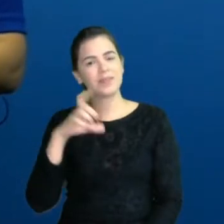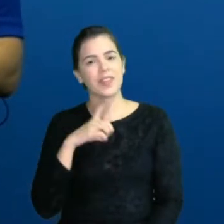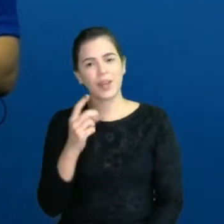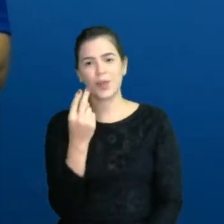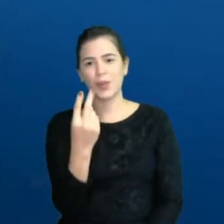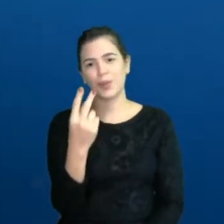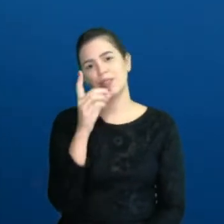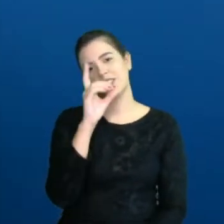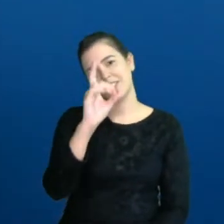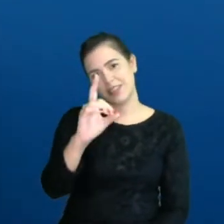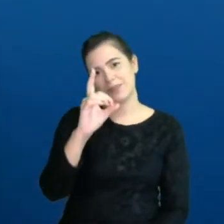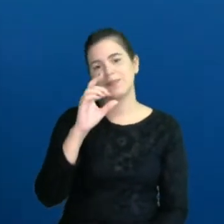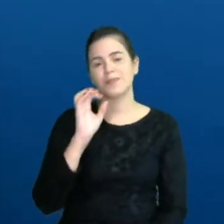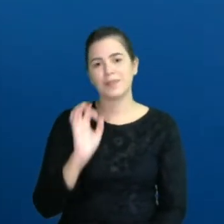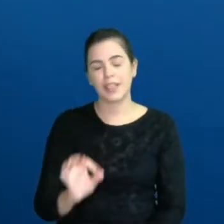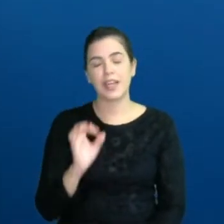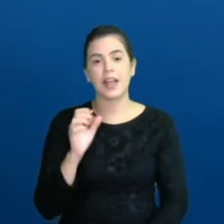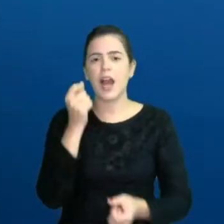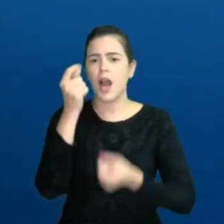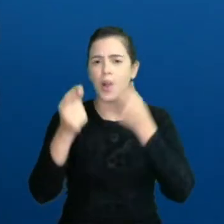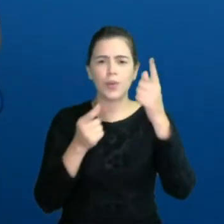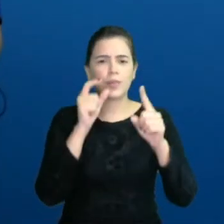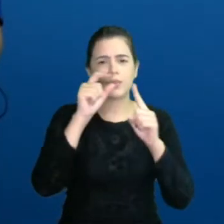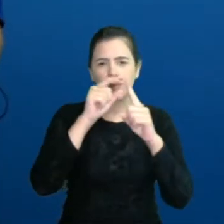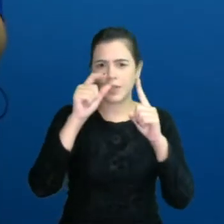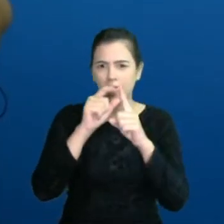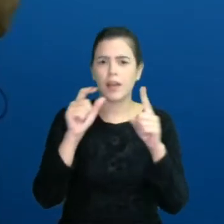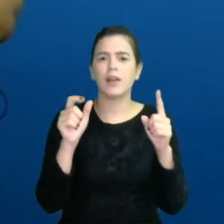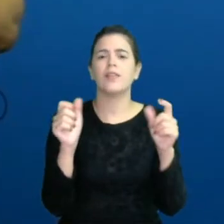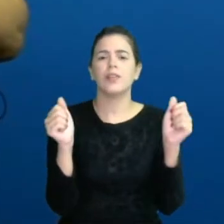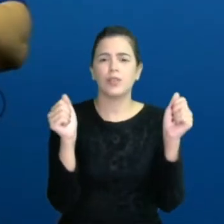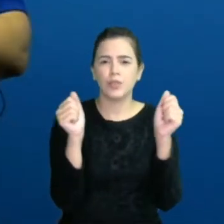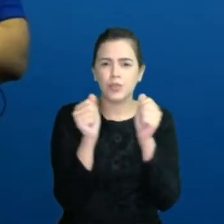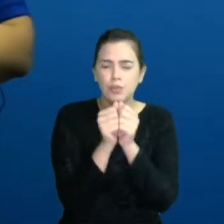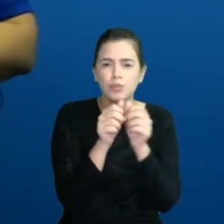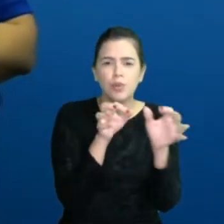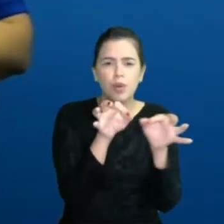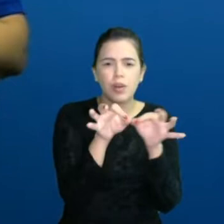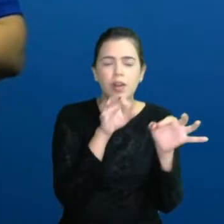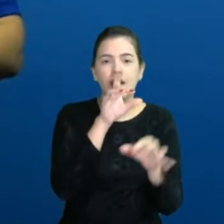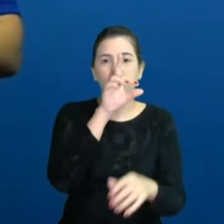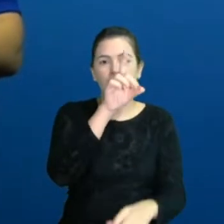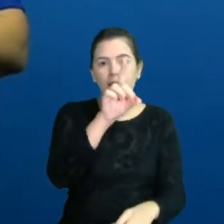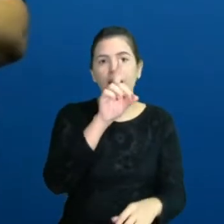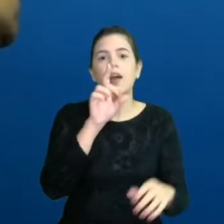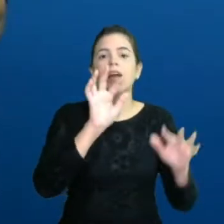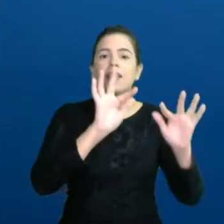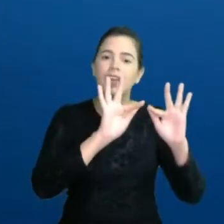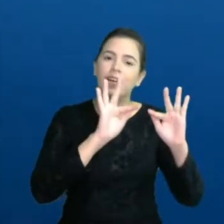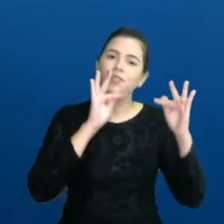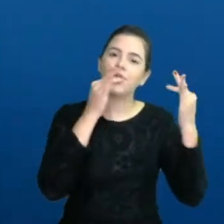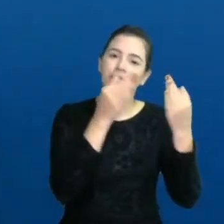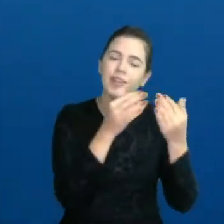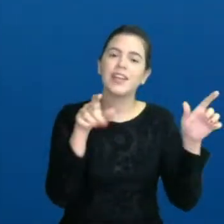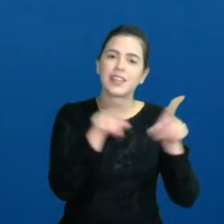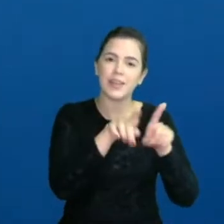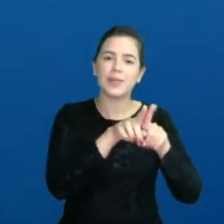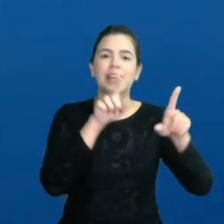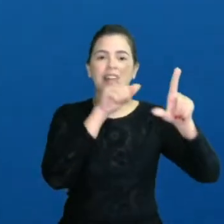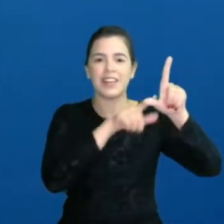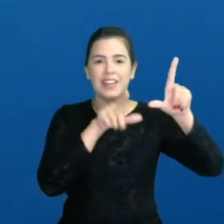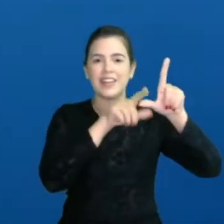a gente viu algumas palavrinhas formadas com a letrinha D e também iniciadas com a familhinha da letrinha D,